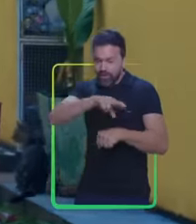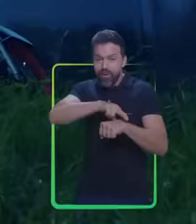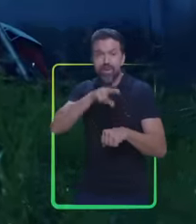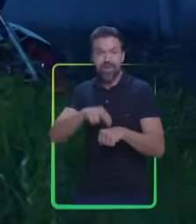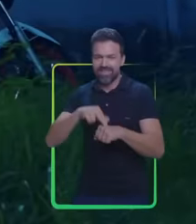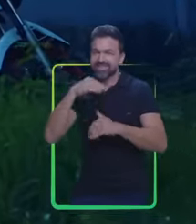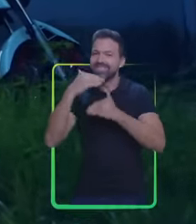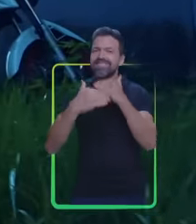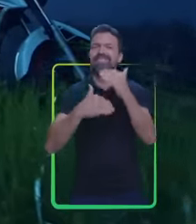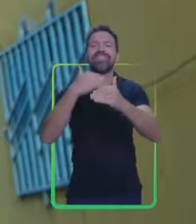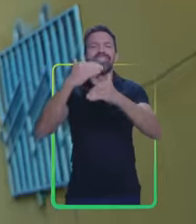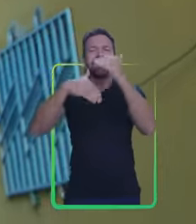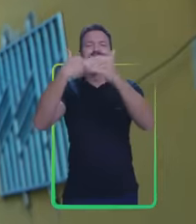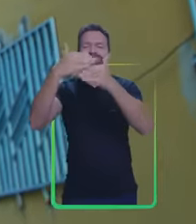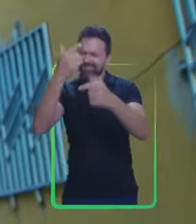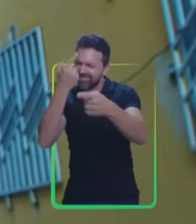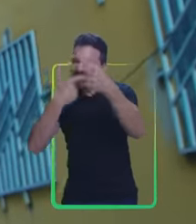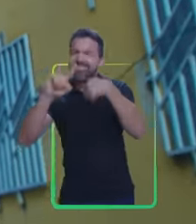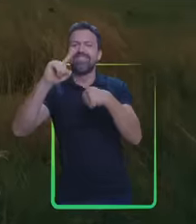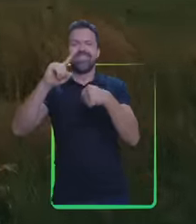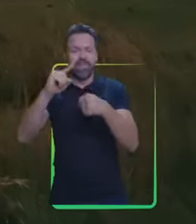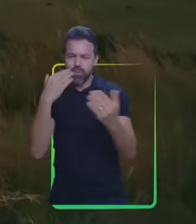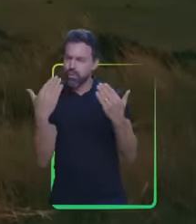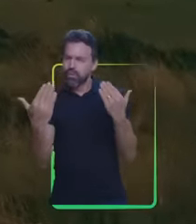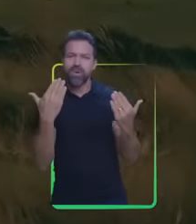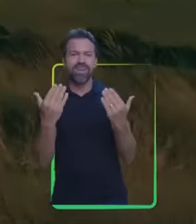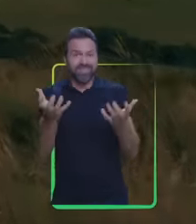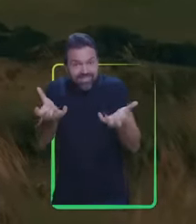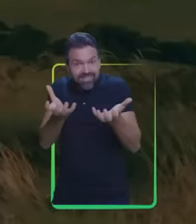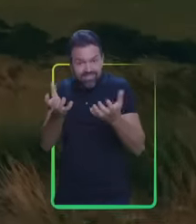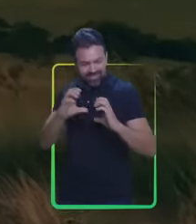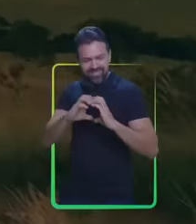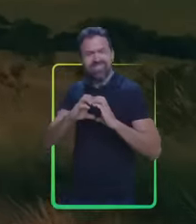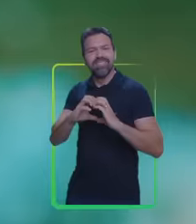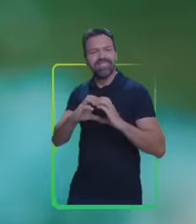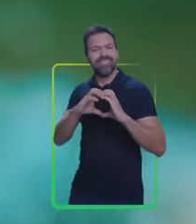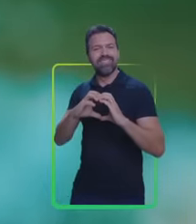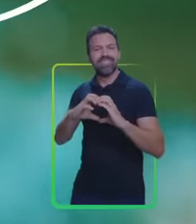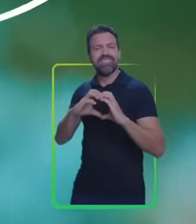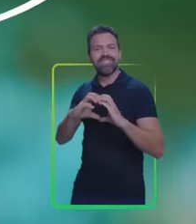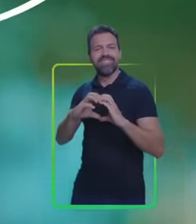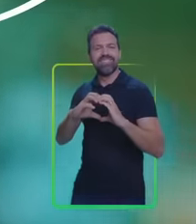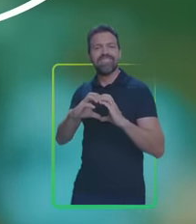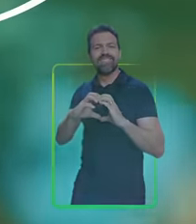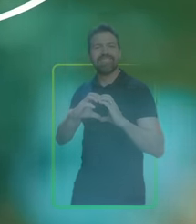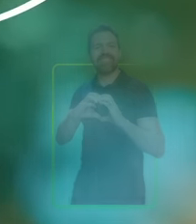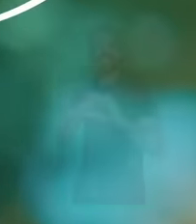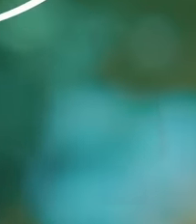Roraima ir pra frente, quem compara que é Tereza.